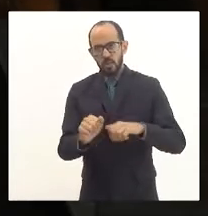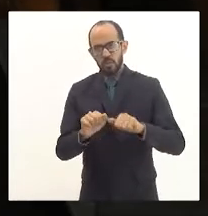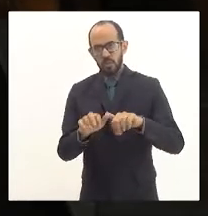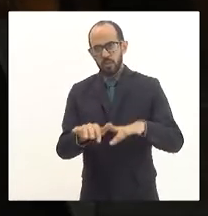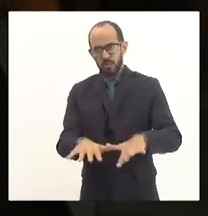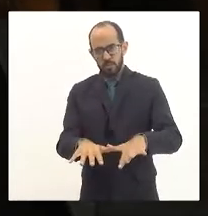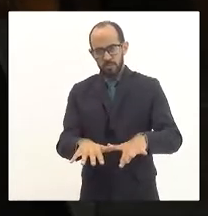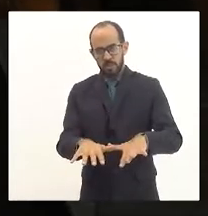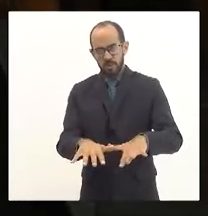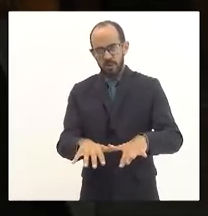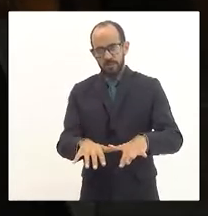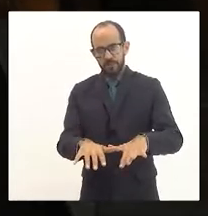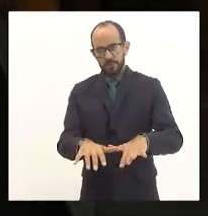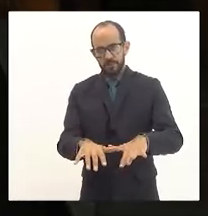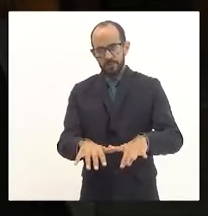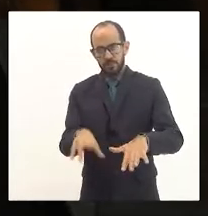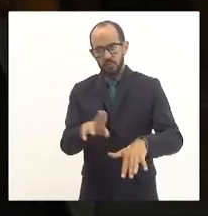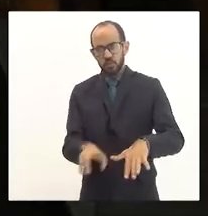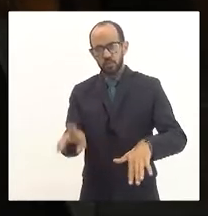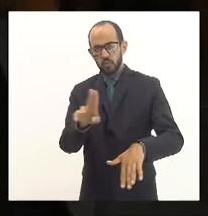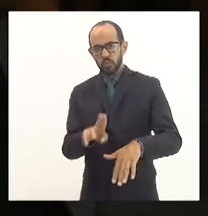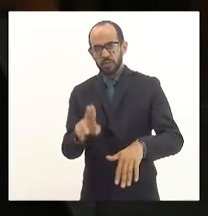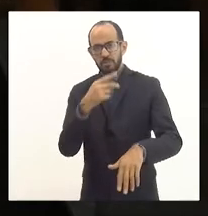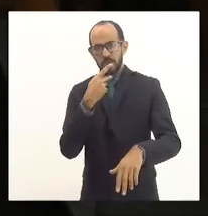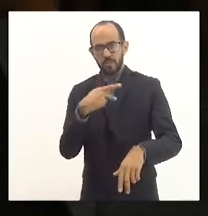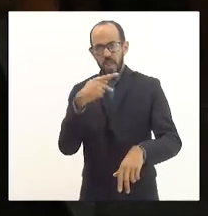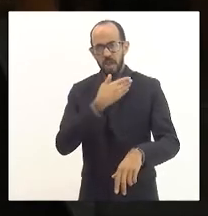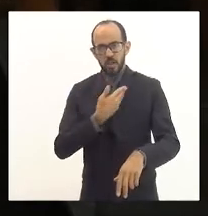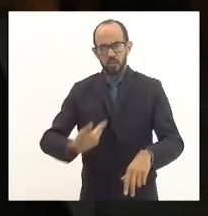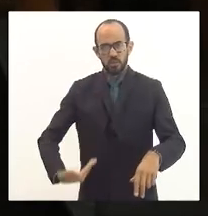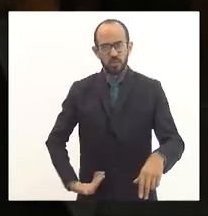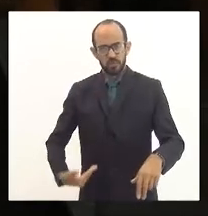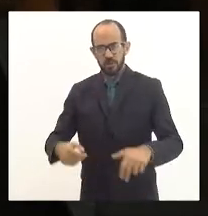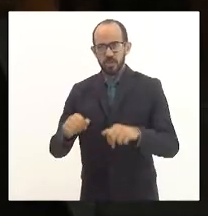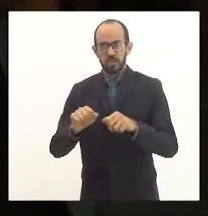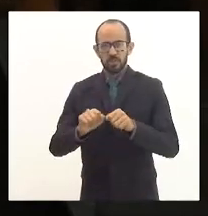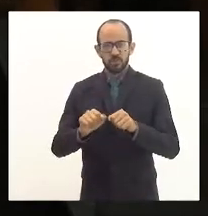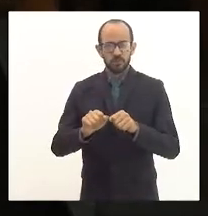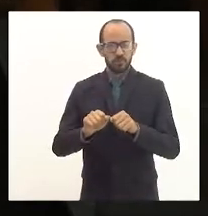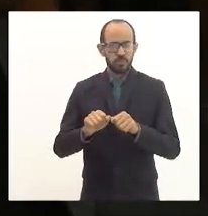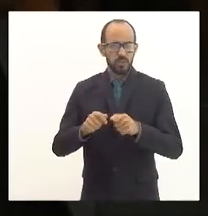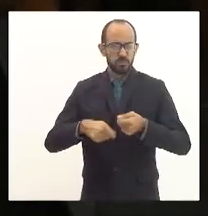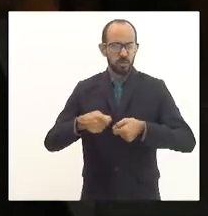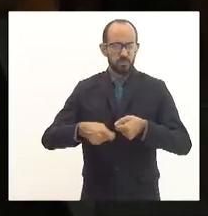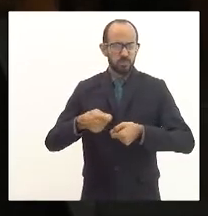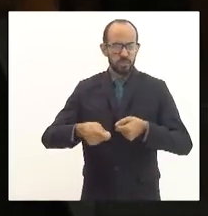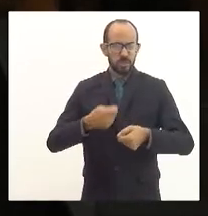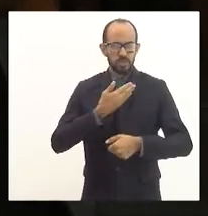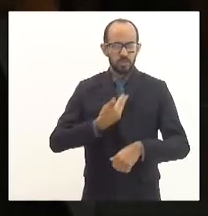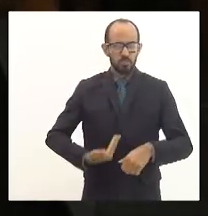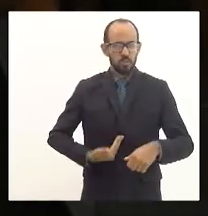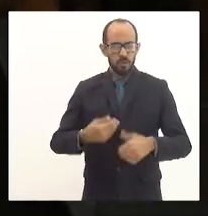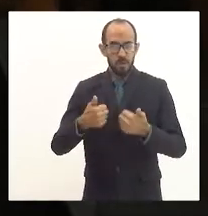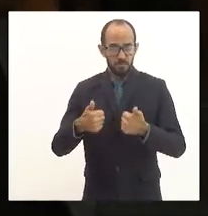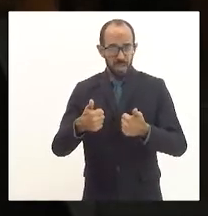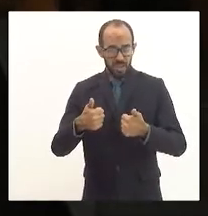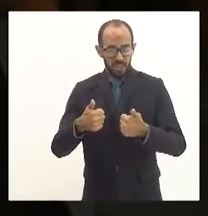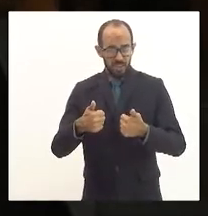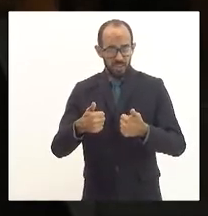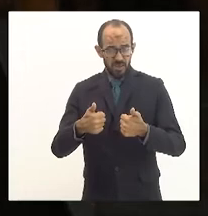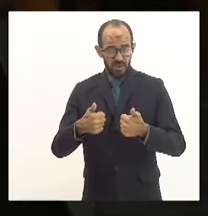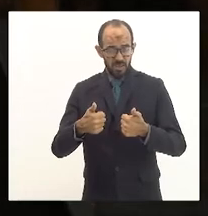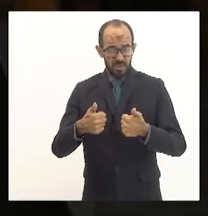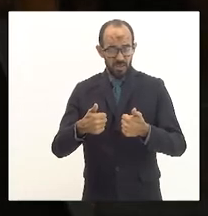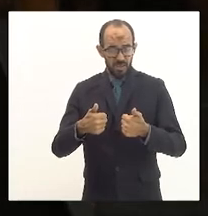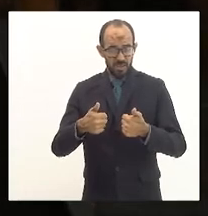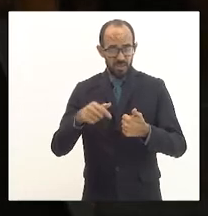usada para dizer que o governante fez uma boa Gestão na segurança pública isso